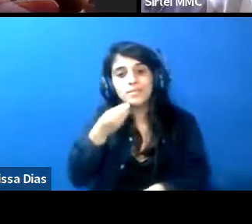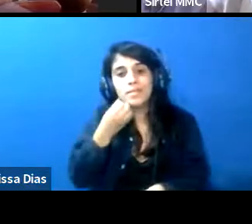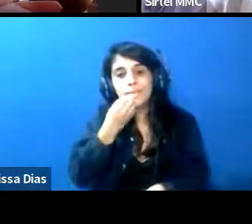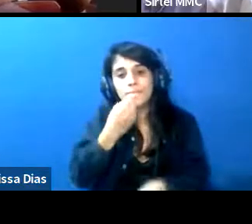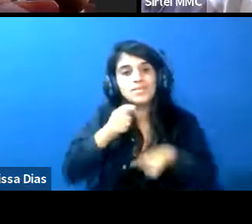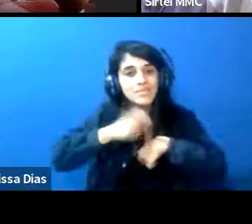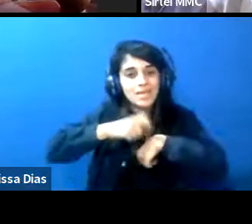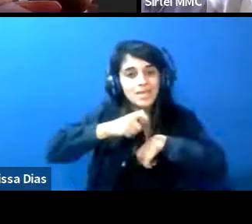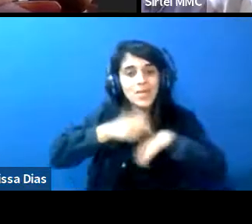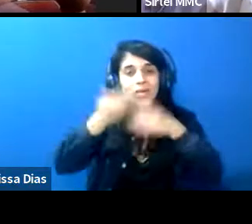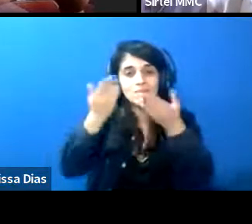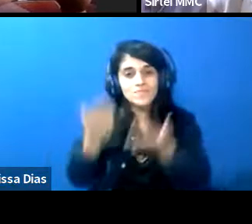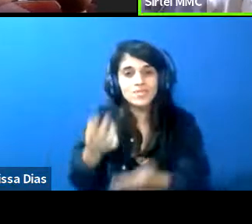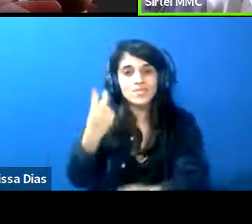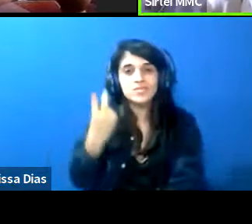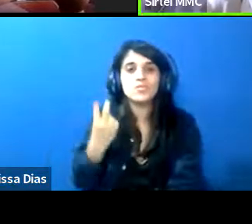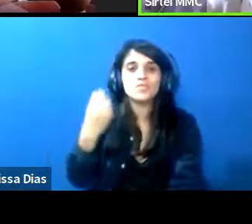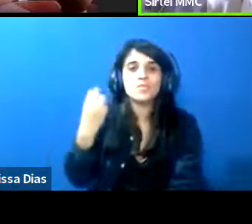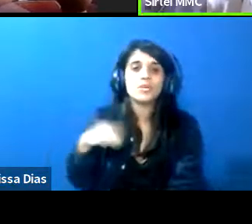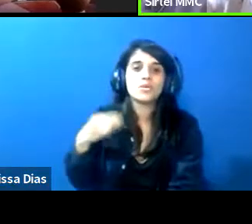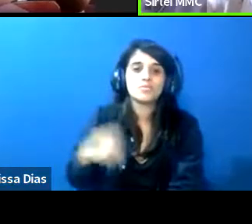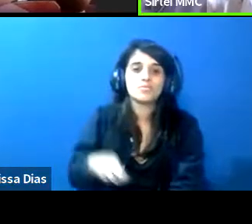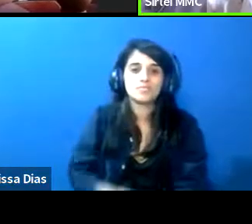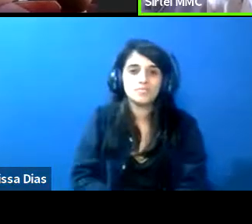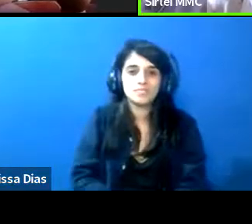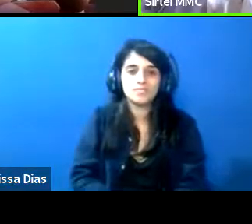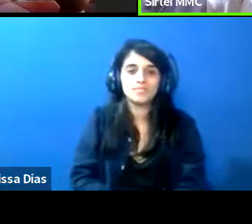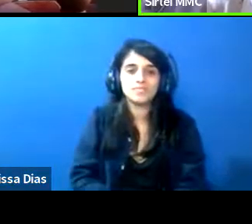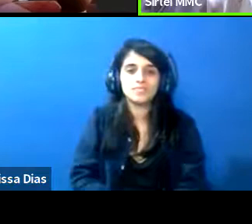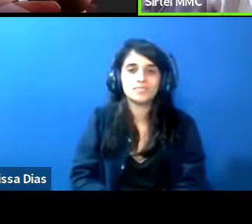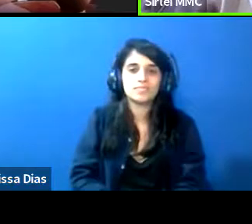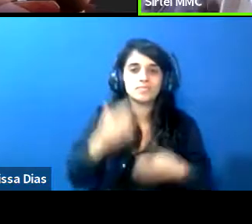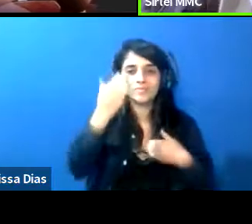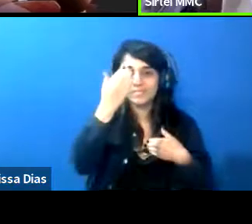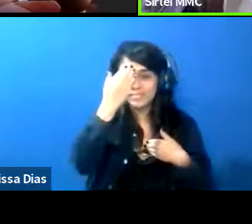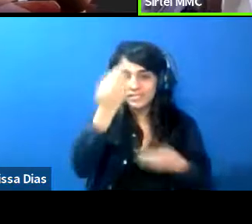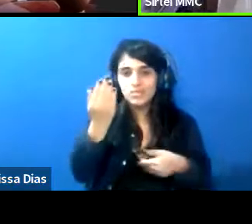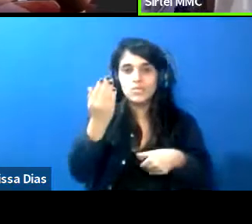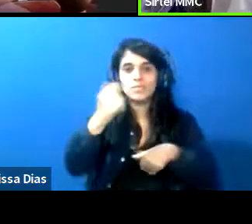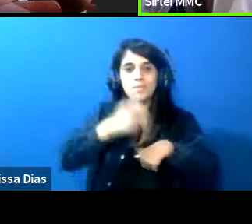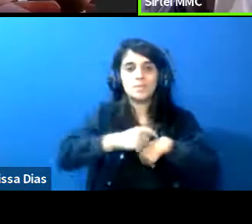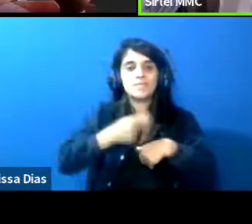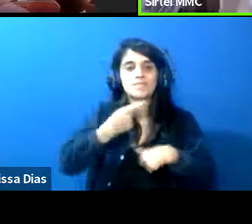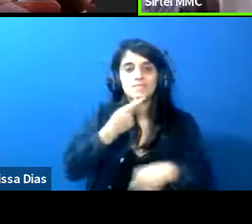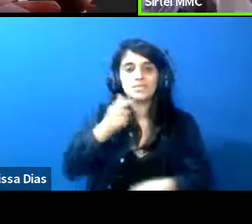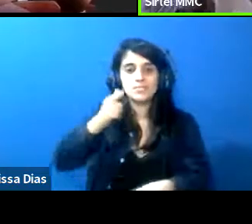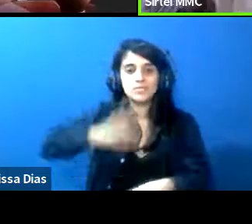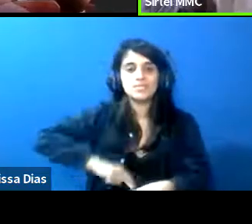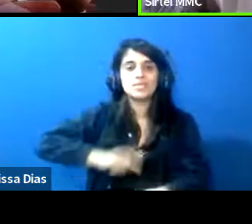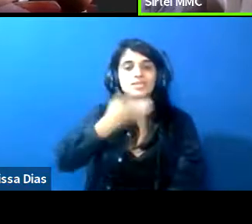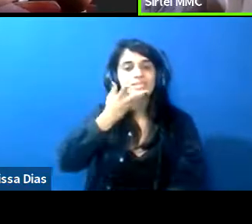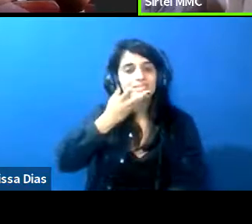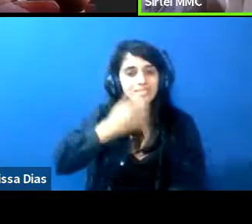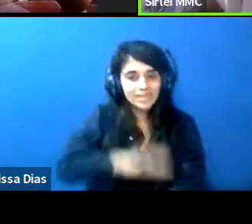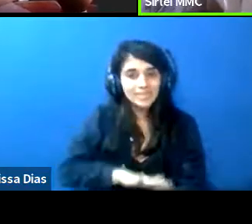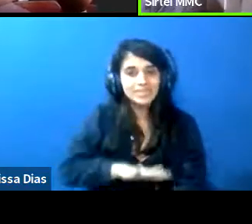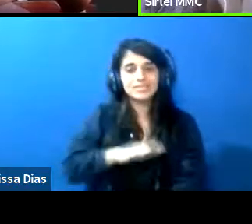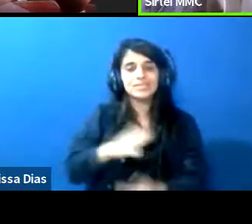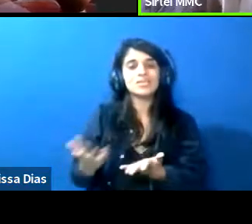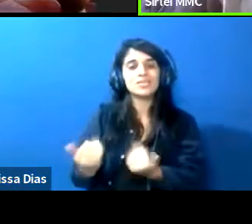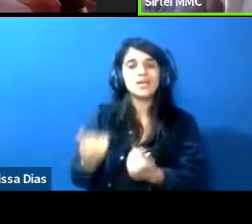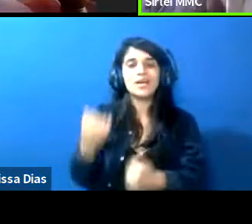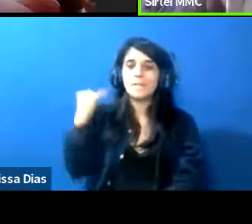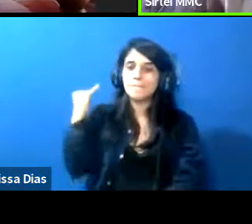né? Contigo, companheira. Gratidão por esse momento, também reafirmar que as crianças e a juventude